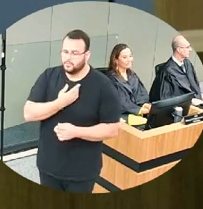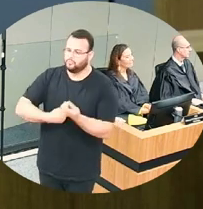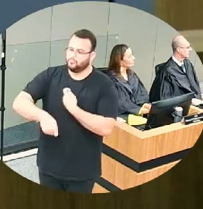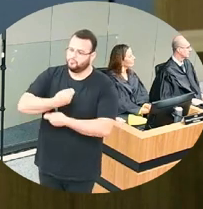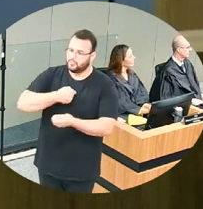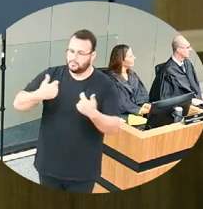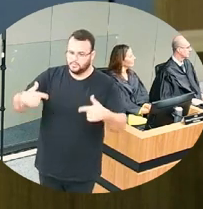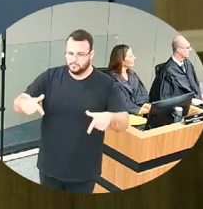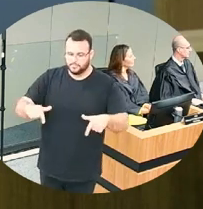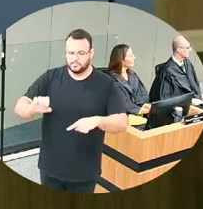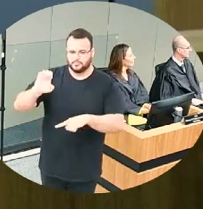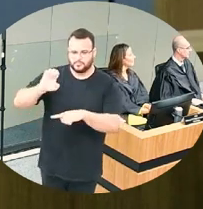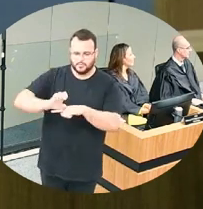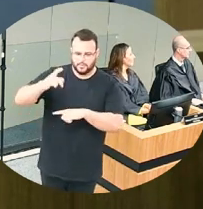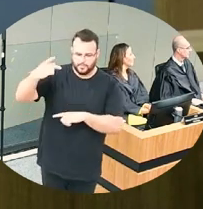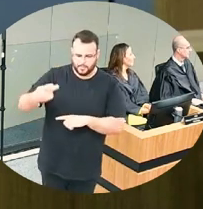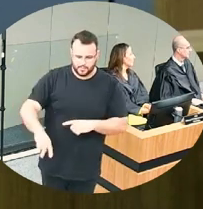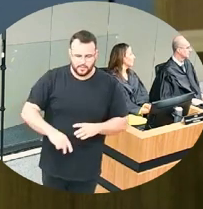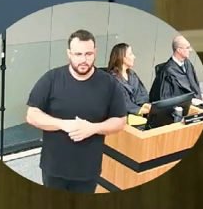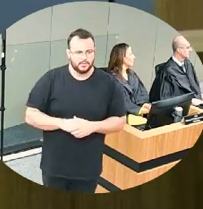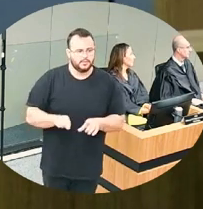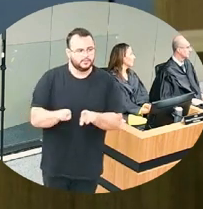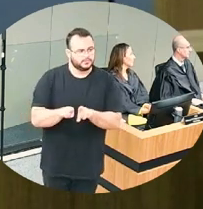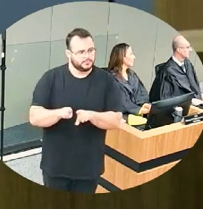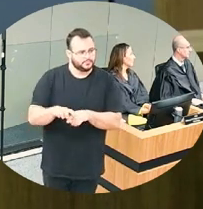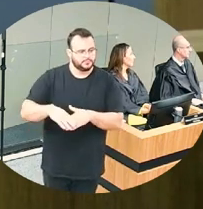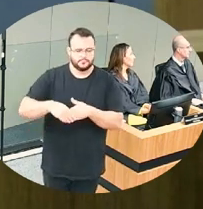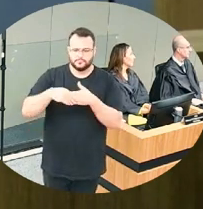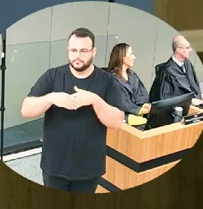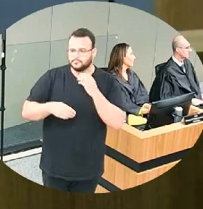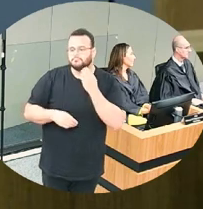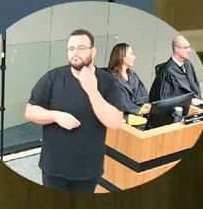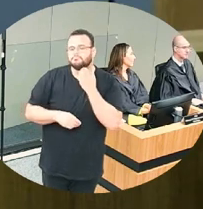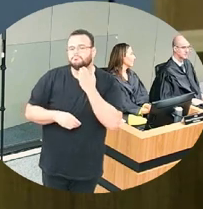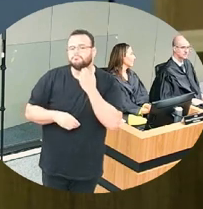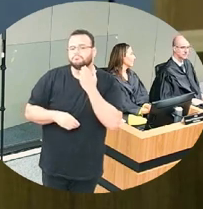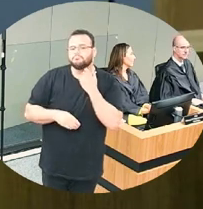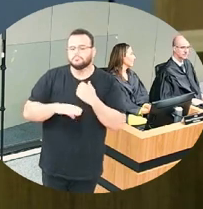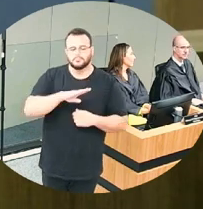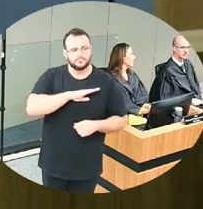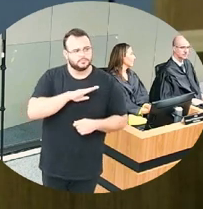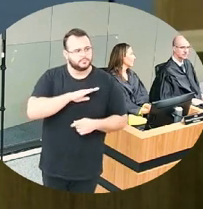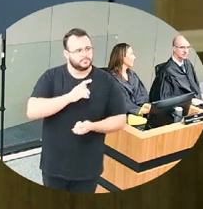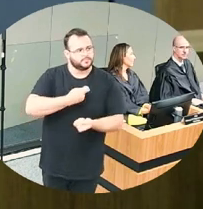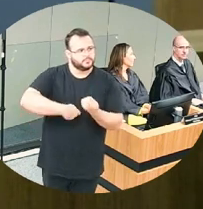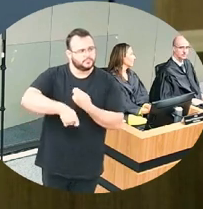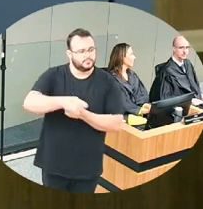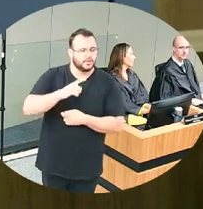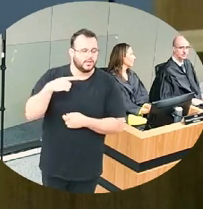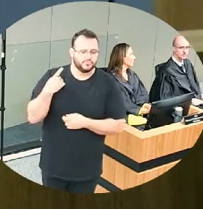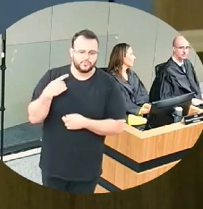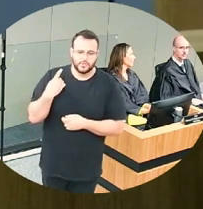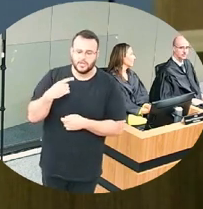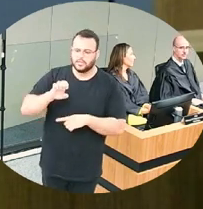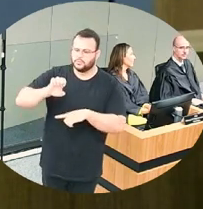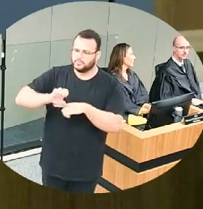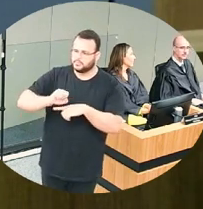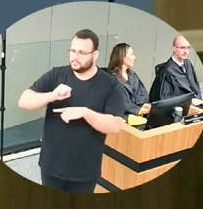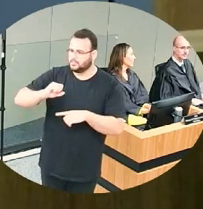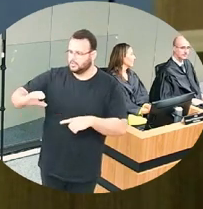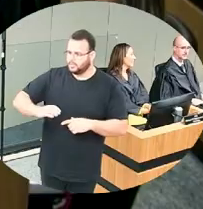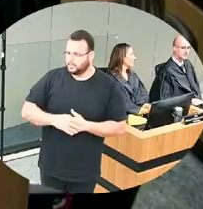trabalhistas do nosso Estado quero cumprimentar as minhas colegas advogadas do Estado de Santa Catarina